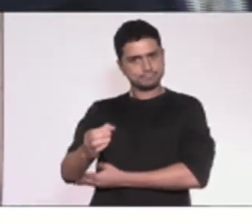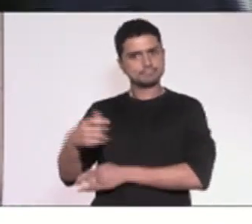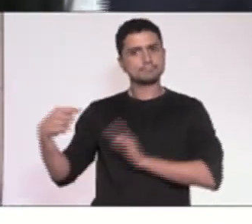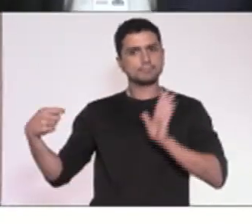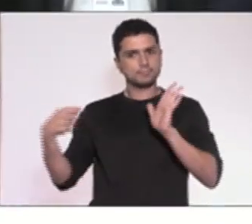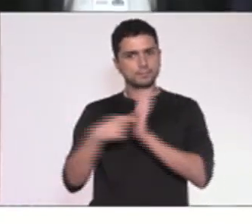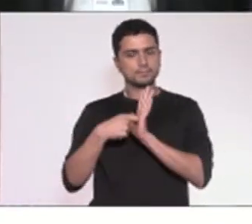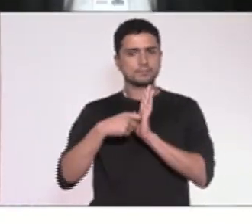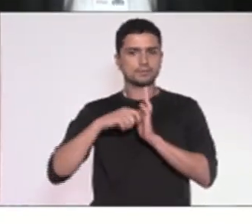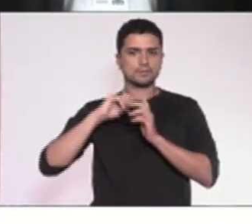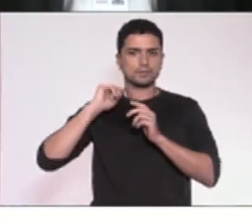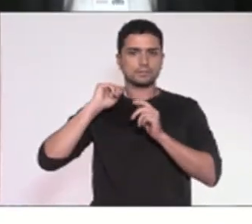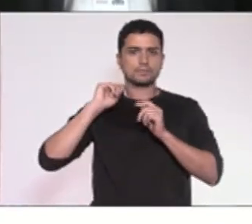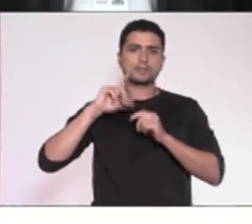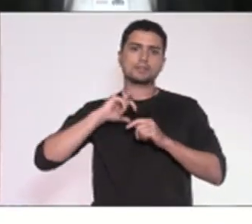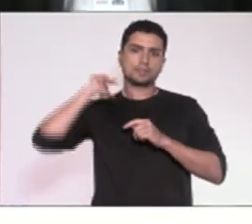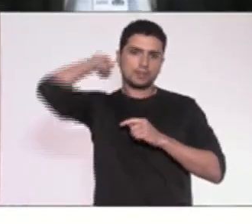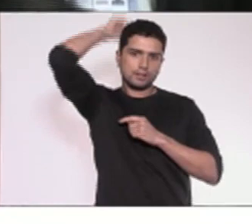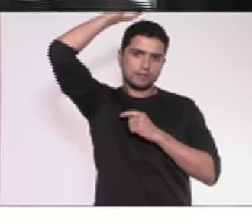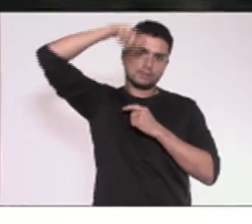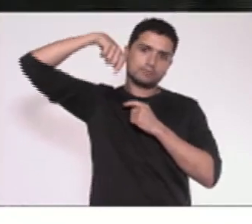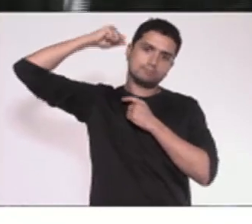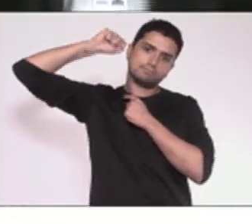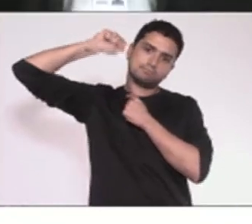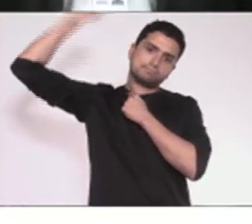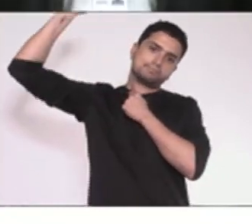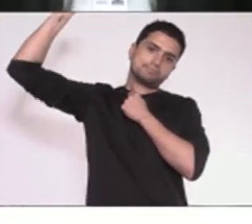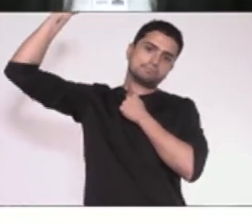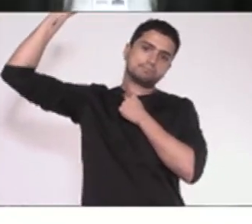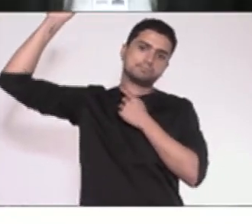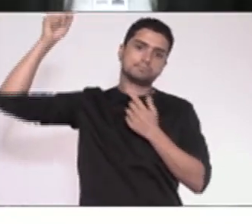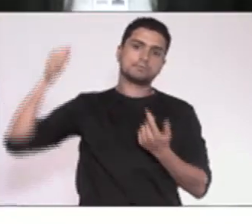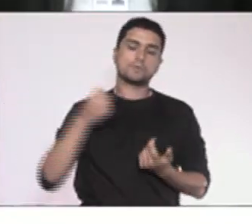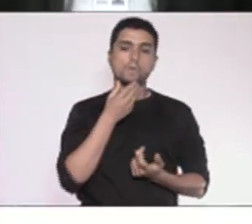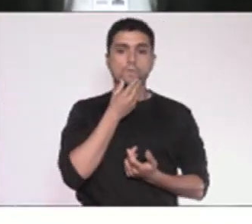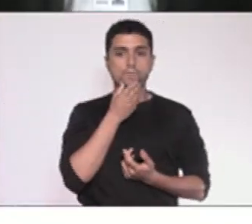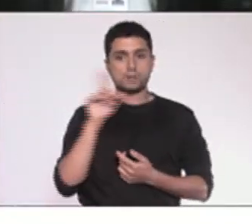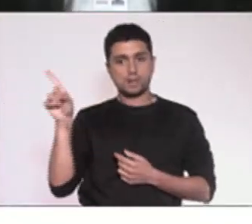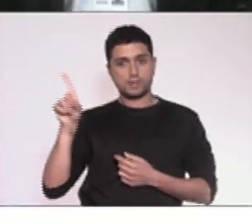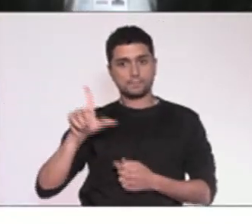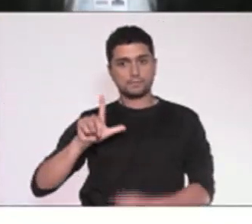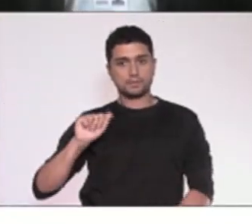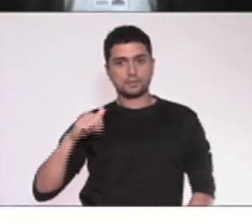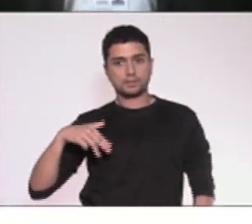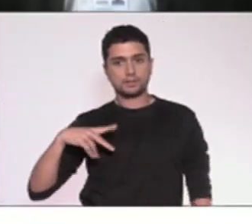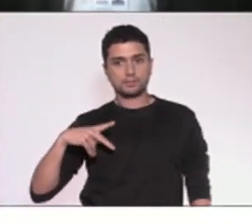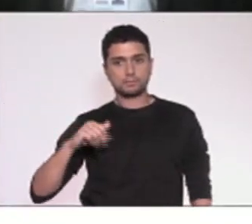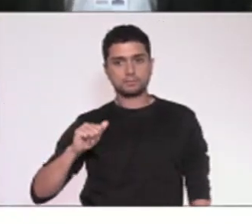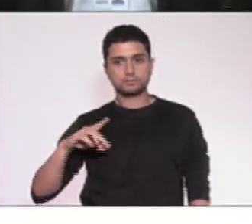da Lampadosa, também conhecido como Campo da Lampadosa.